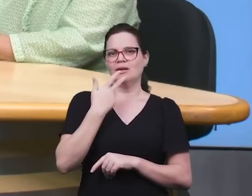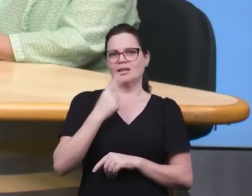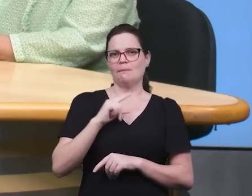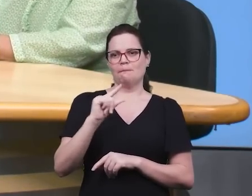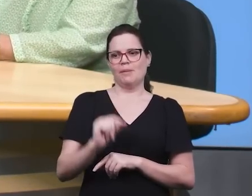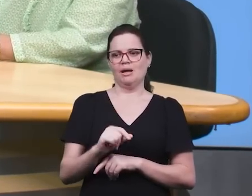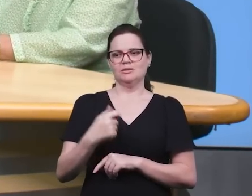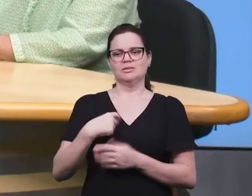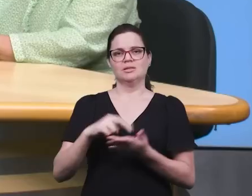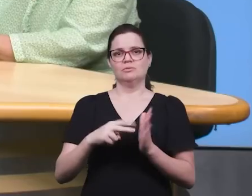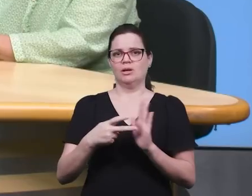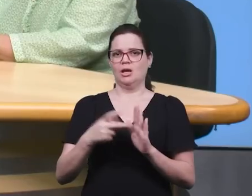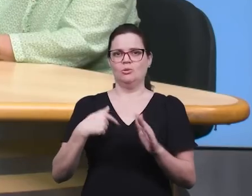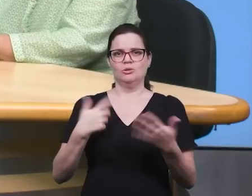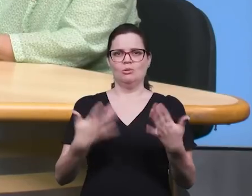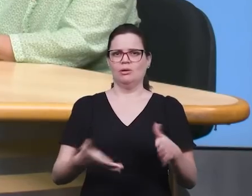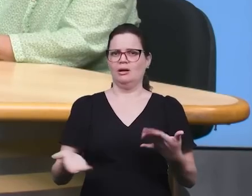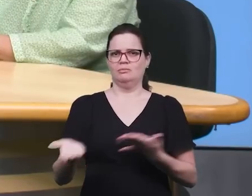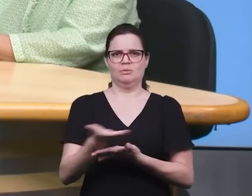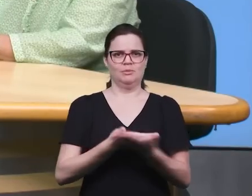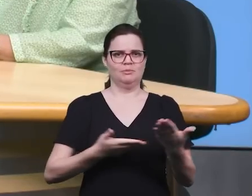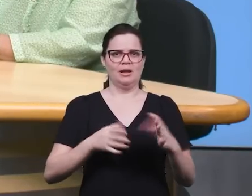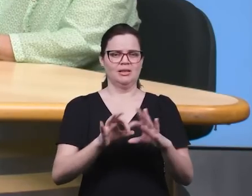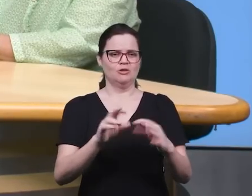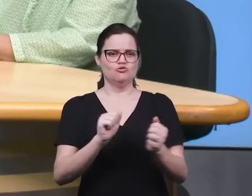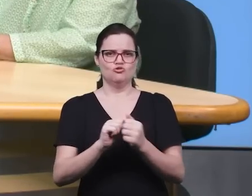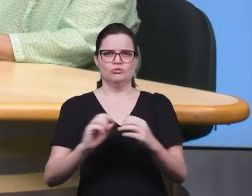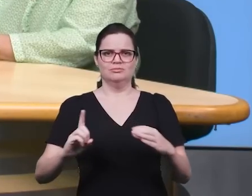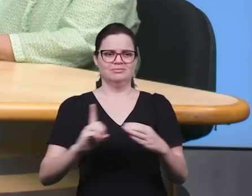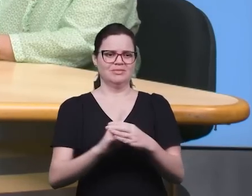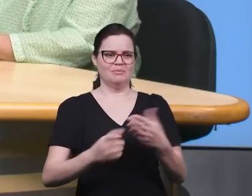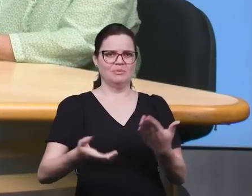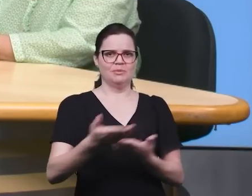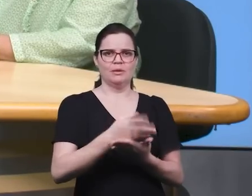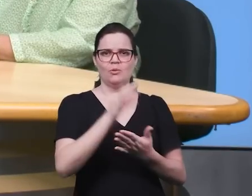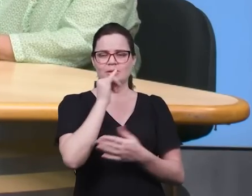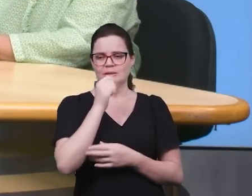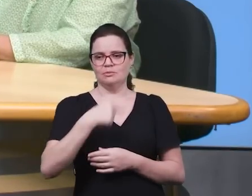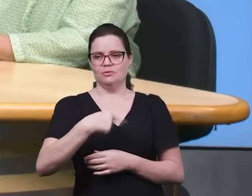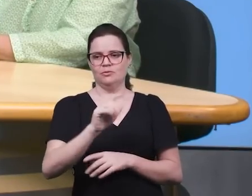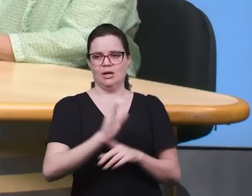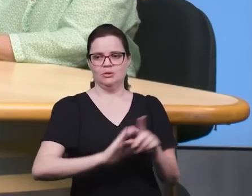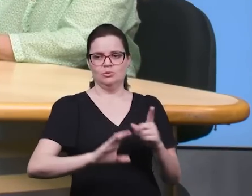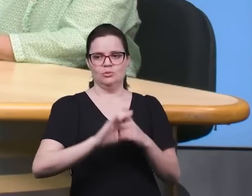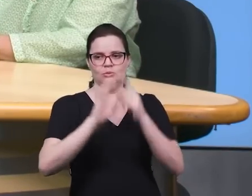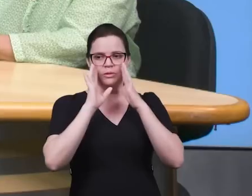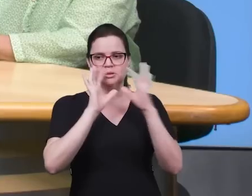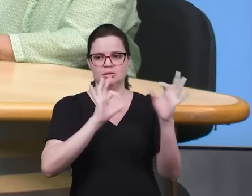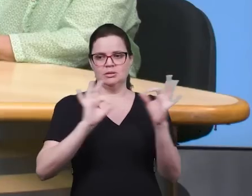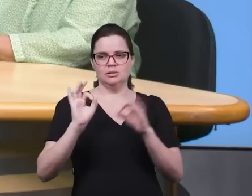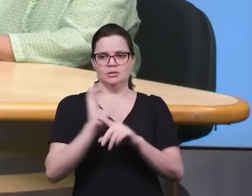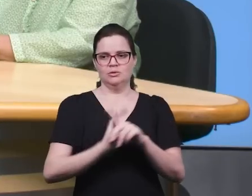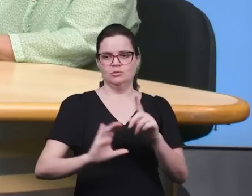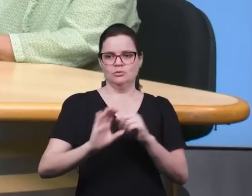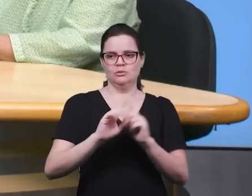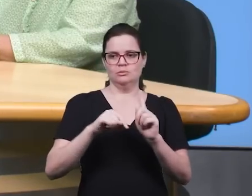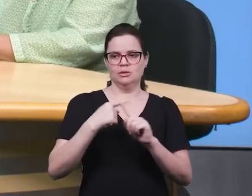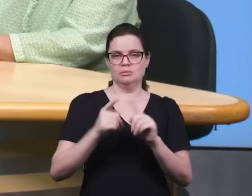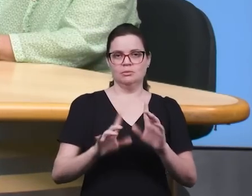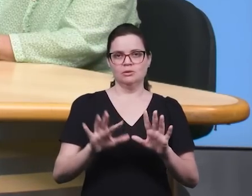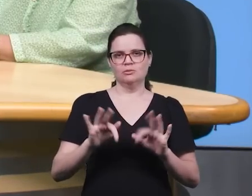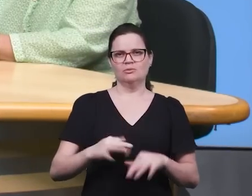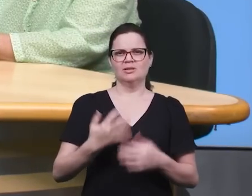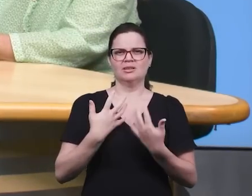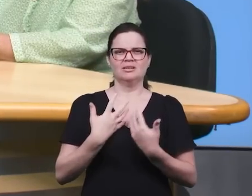social está baixa, ou seja, o nível abaixou. Sim. A pessoa está interagindo, por exemplo, ir ao culto, assistir um culto e no final do culto